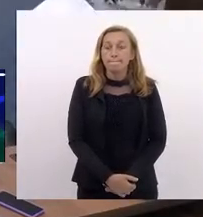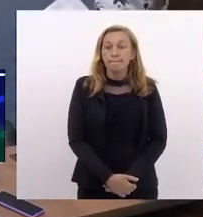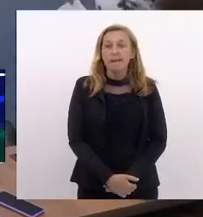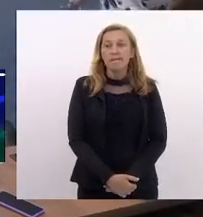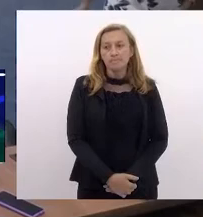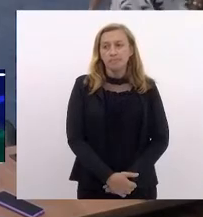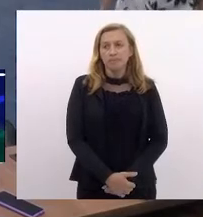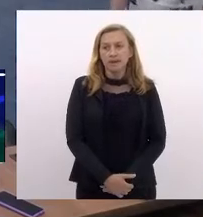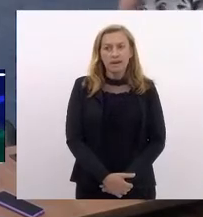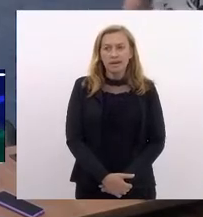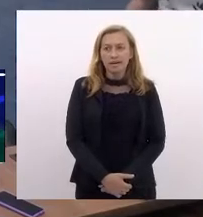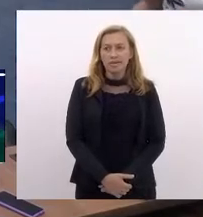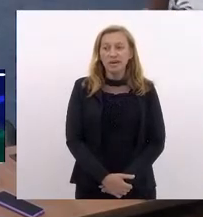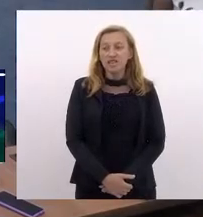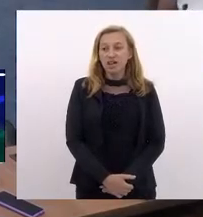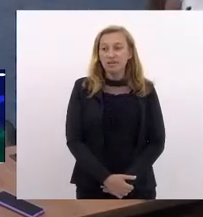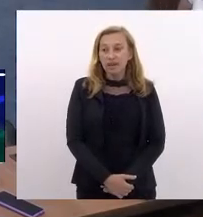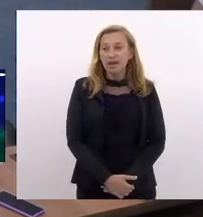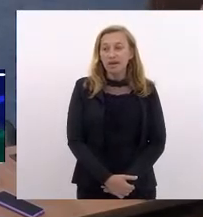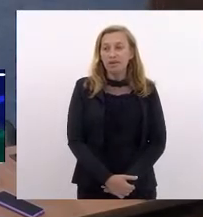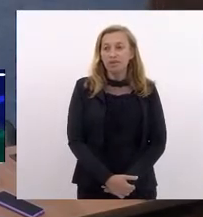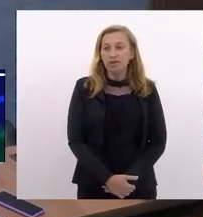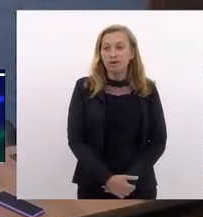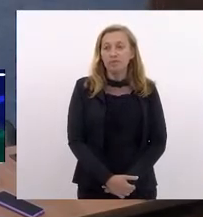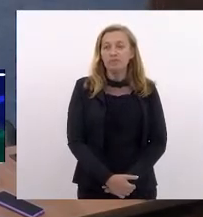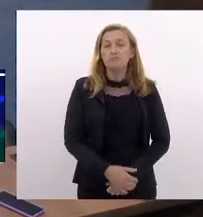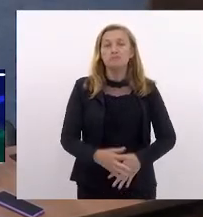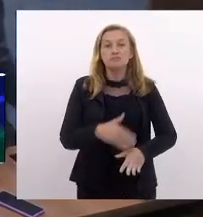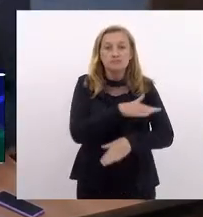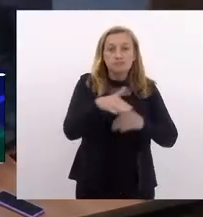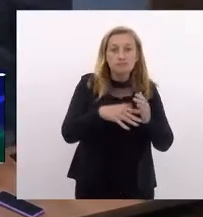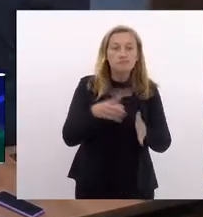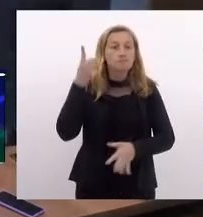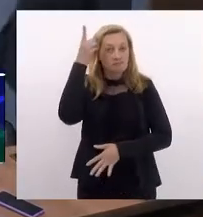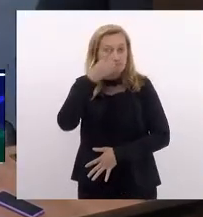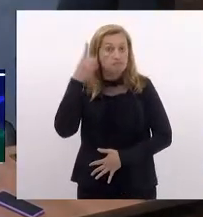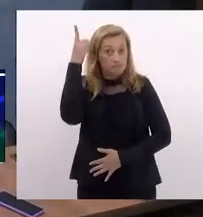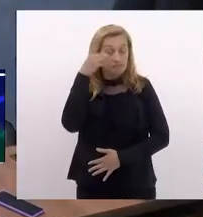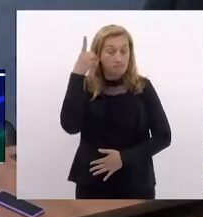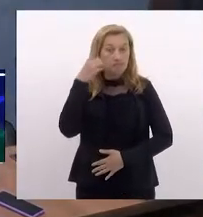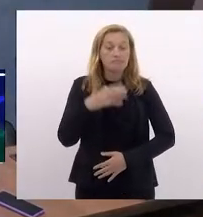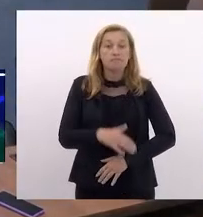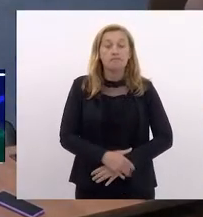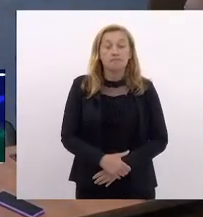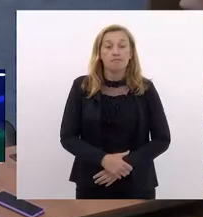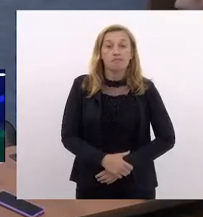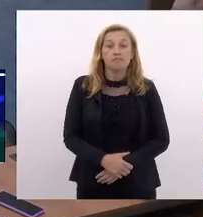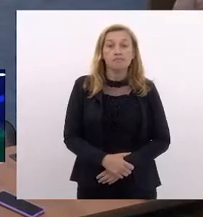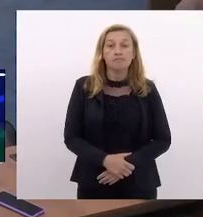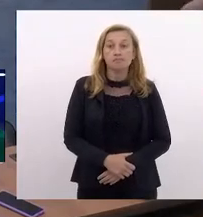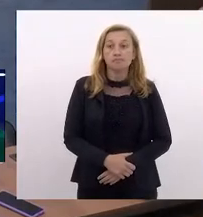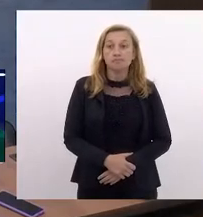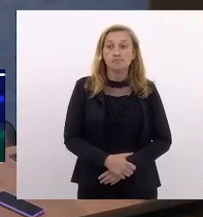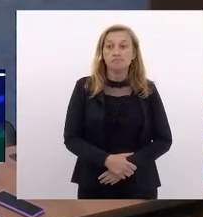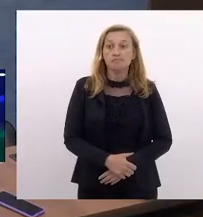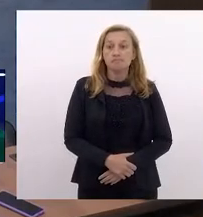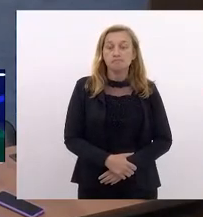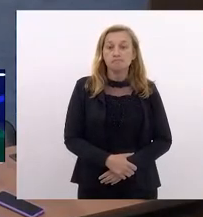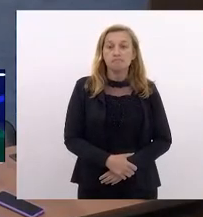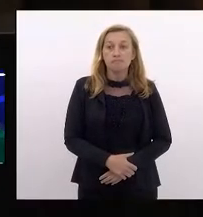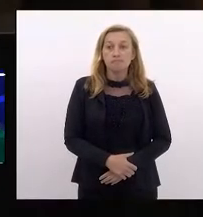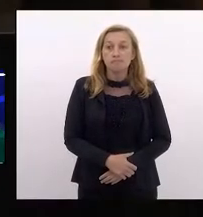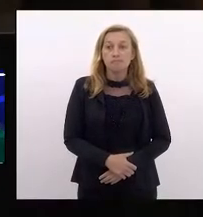a senhora presidenta senhoras deputadas e senhores deputados veio aqui para